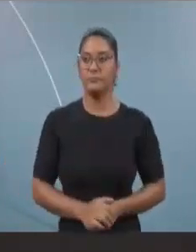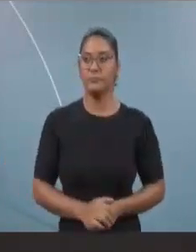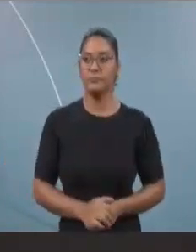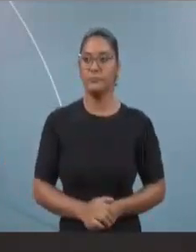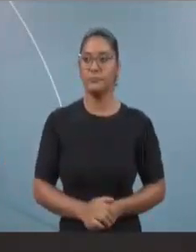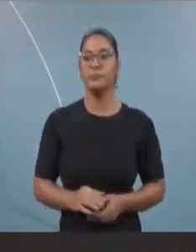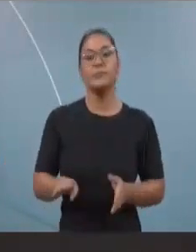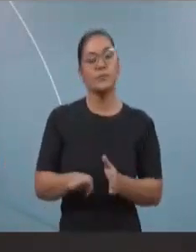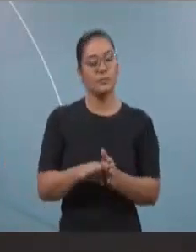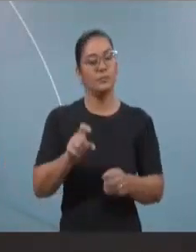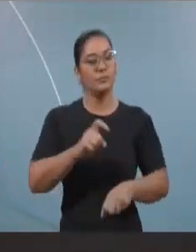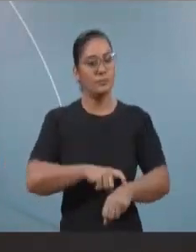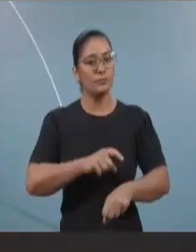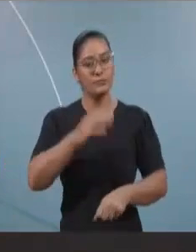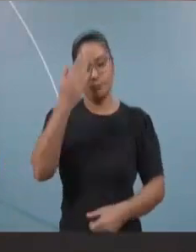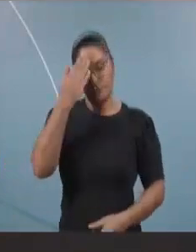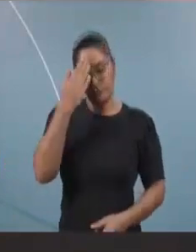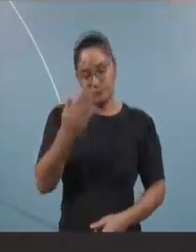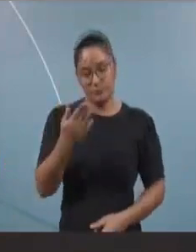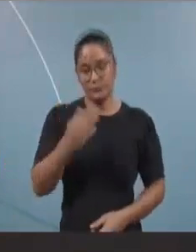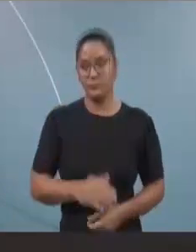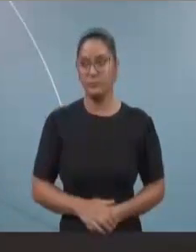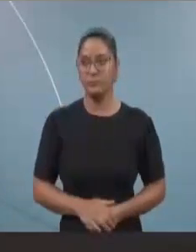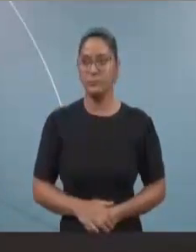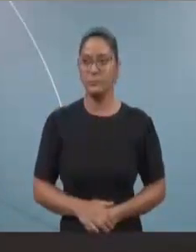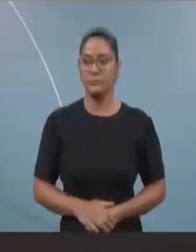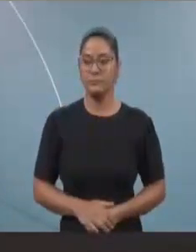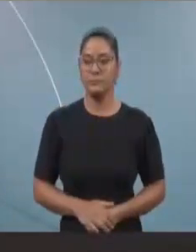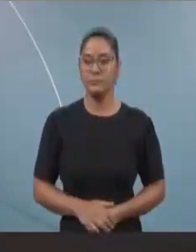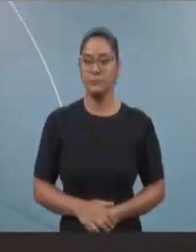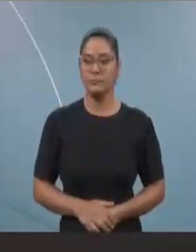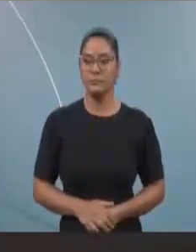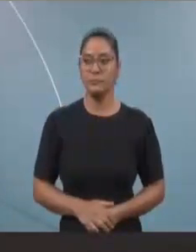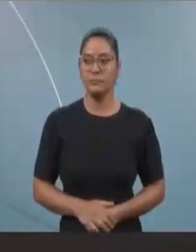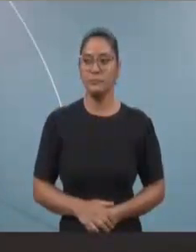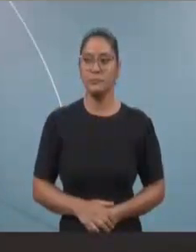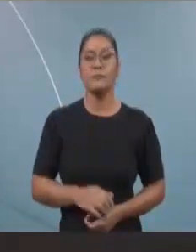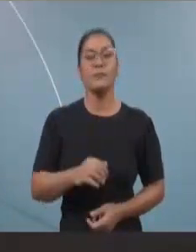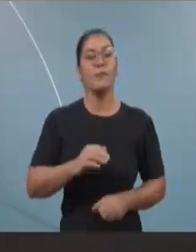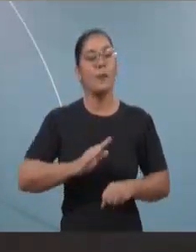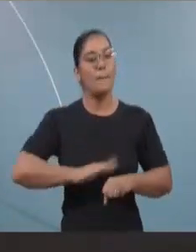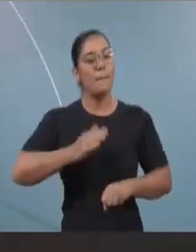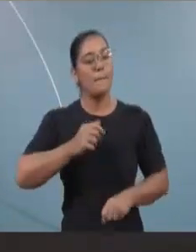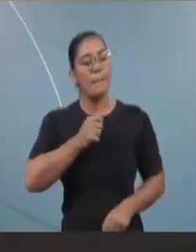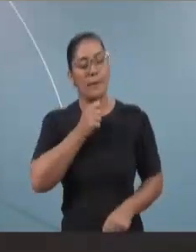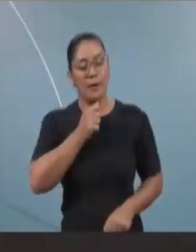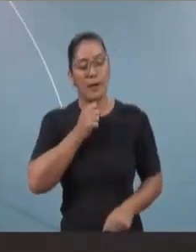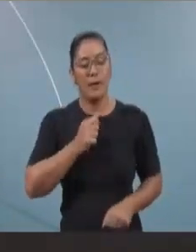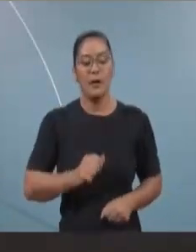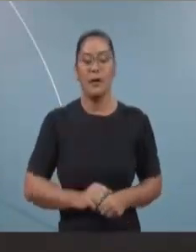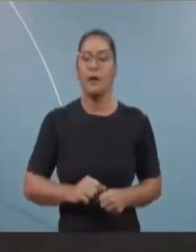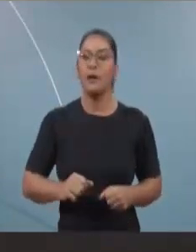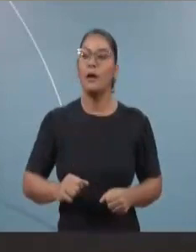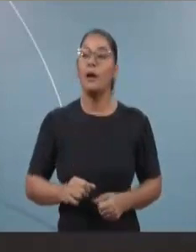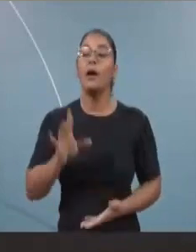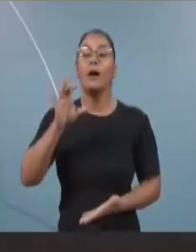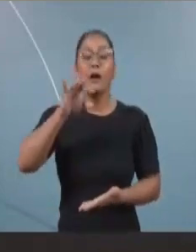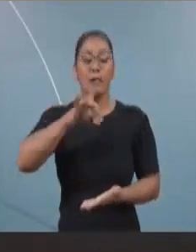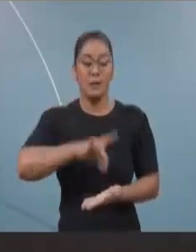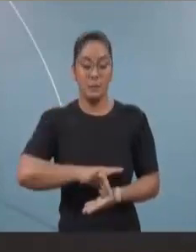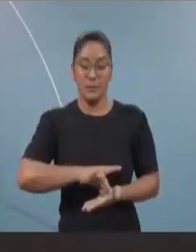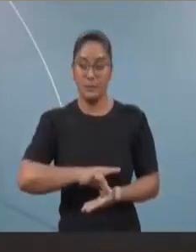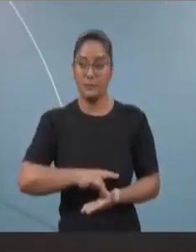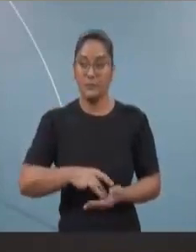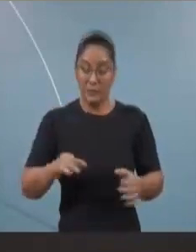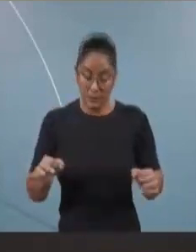chega o momento de agradecer irei agradecer mais ainda quando esta obra realmente